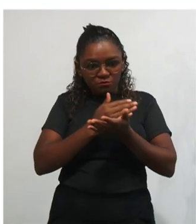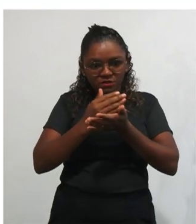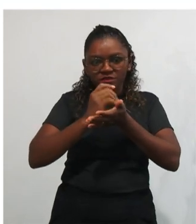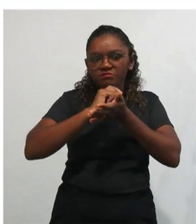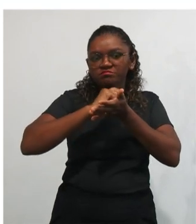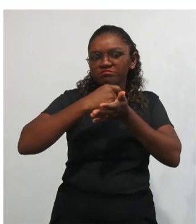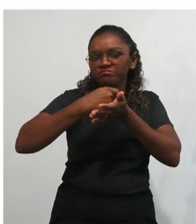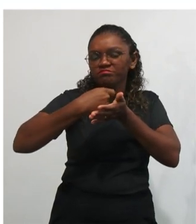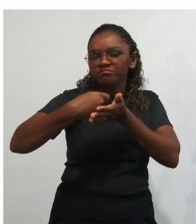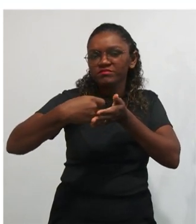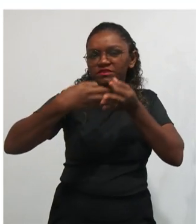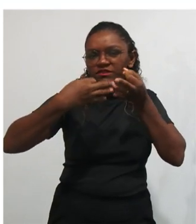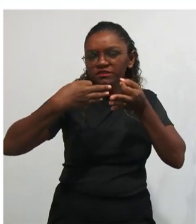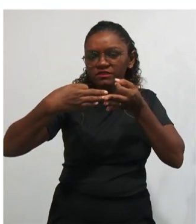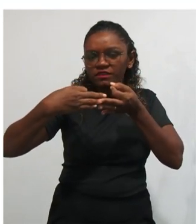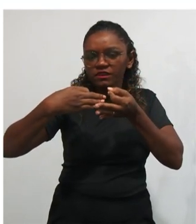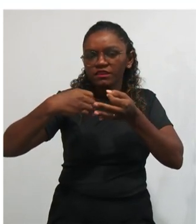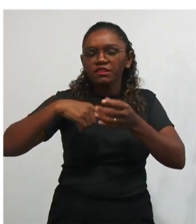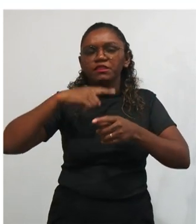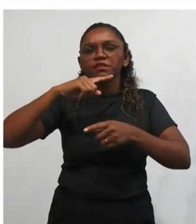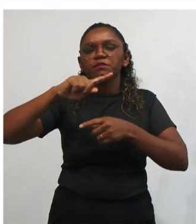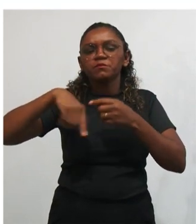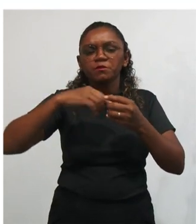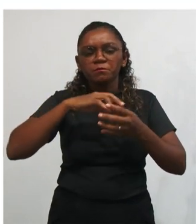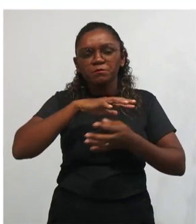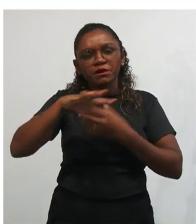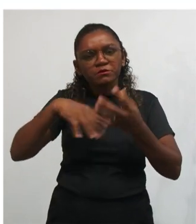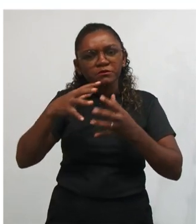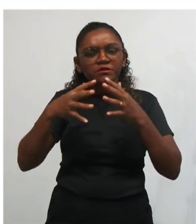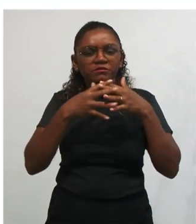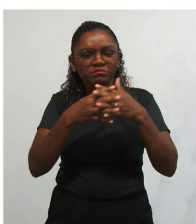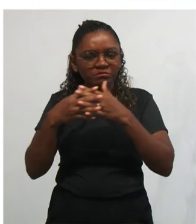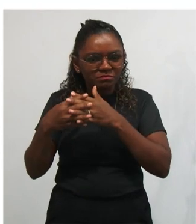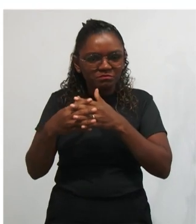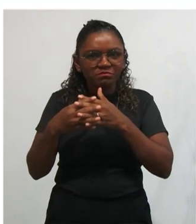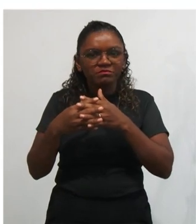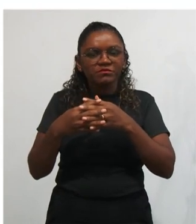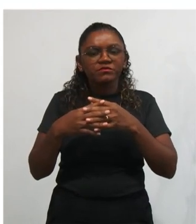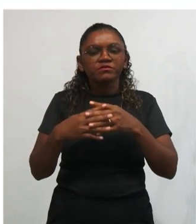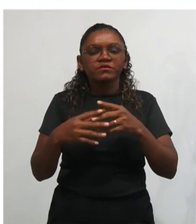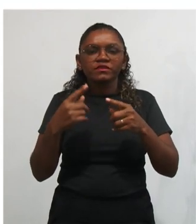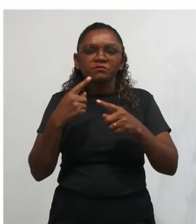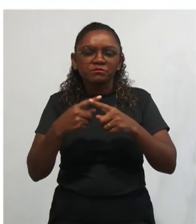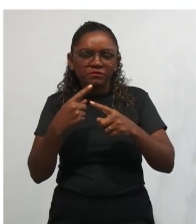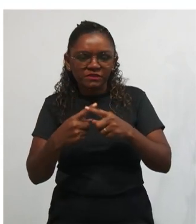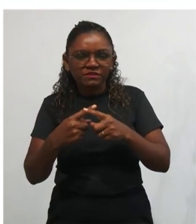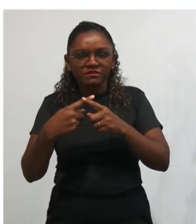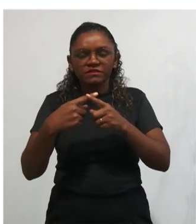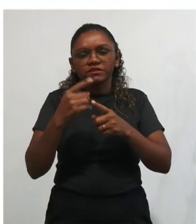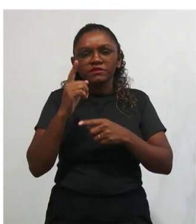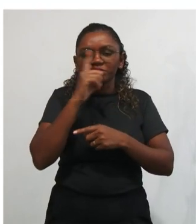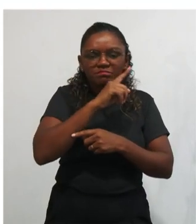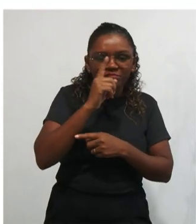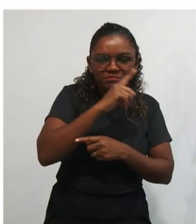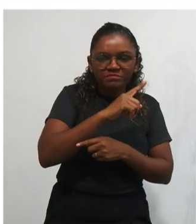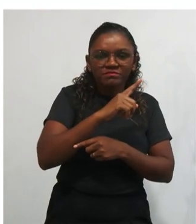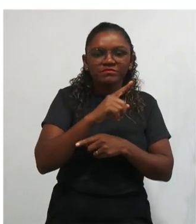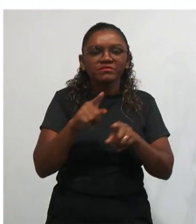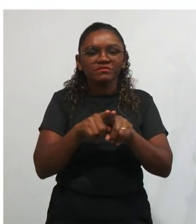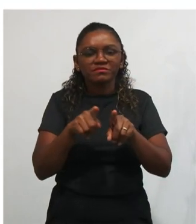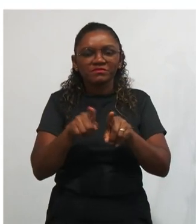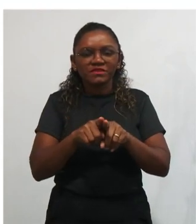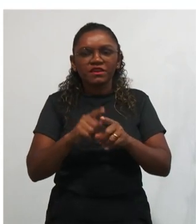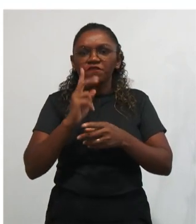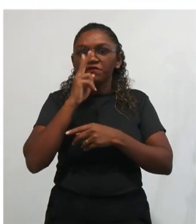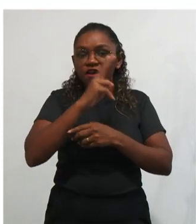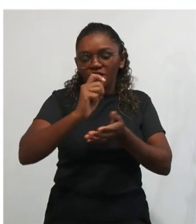mas aí pelo meio a letra vai ficando mais amontoada ela vai ficando com traços mais fortes em determinados